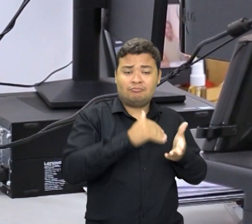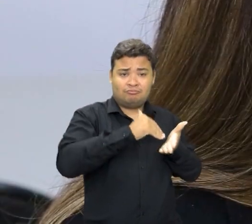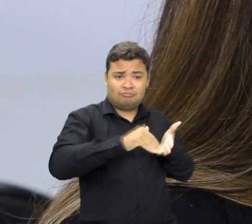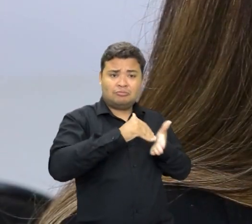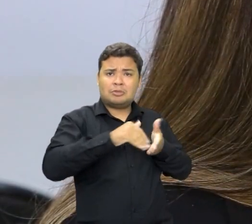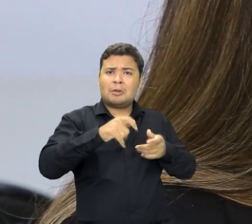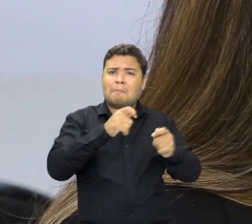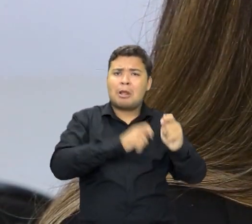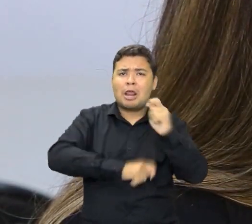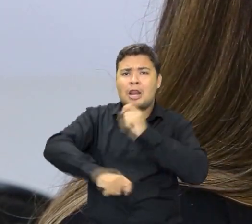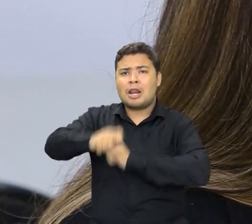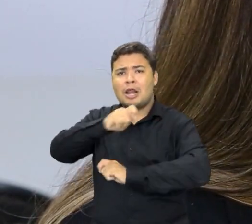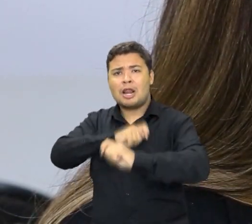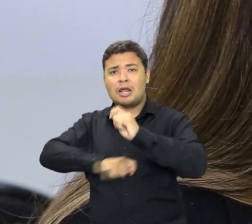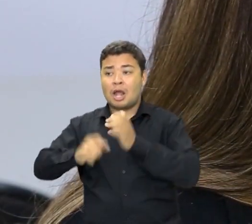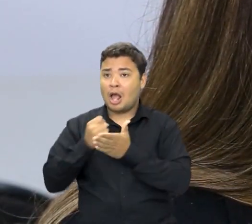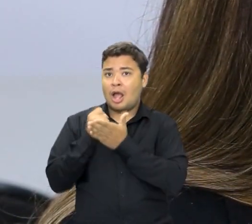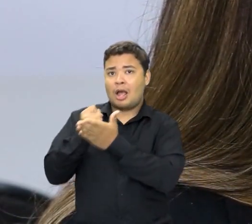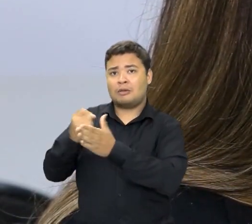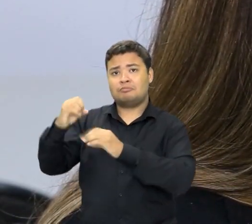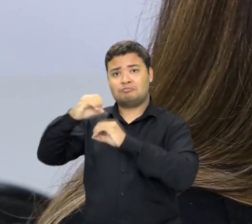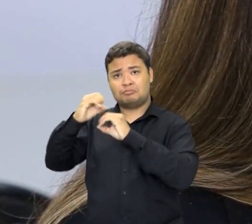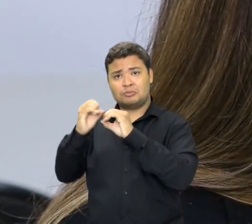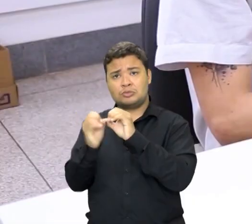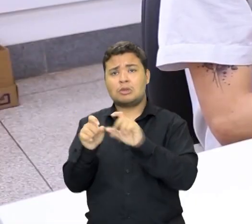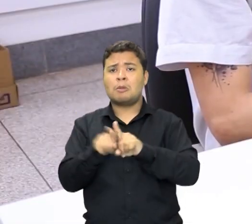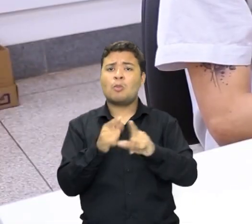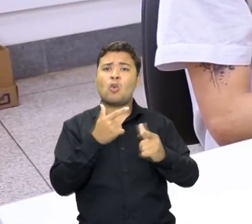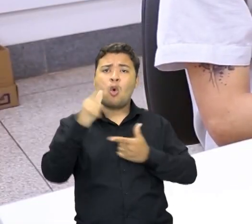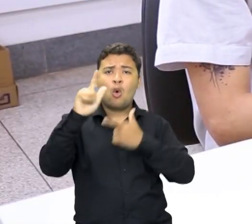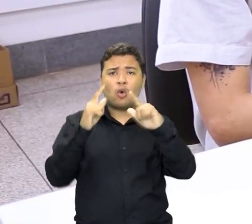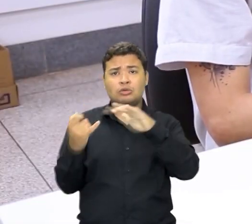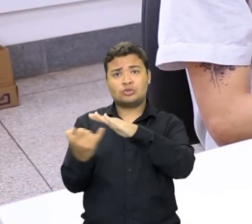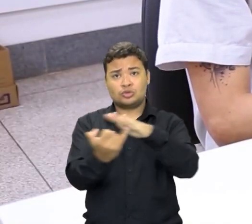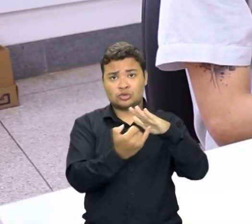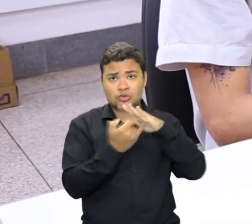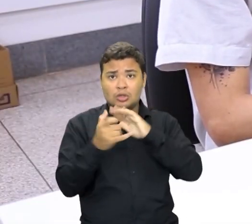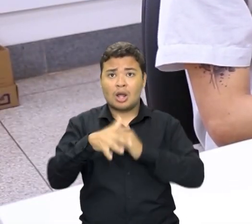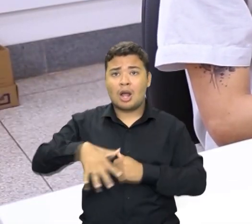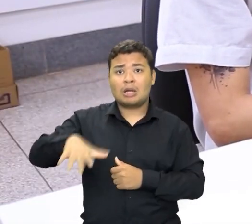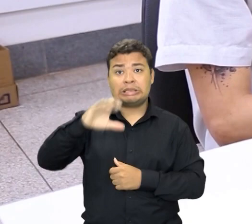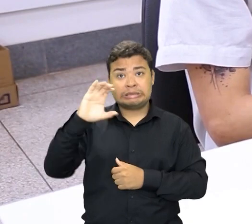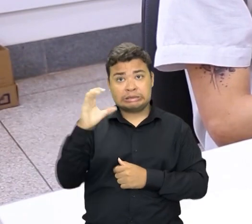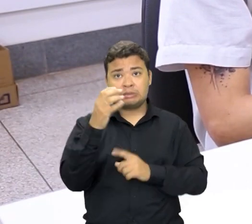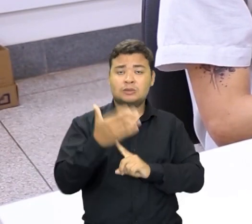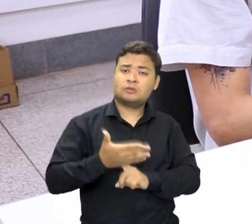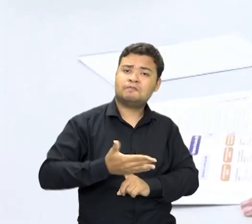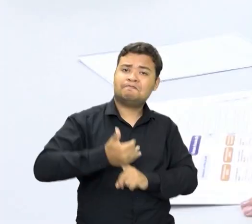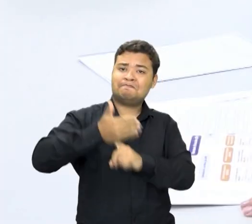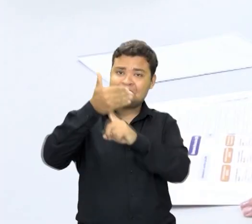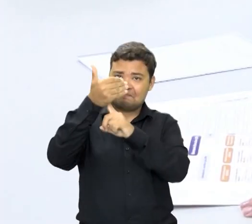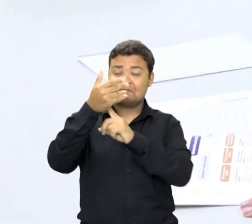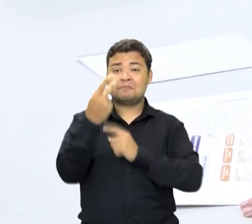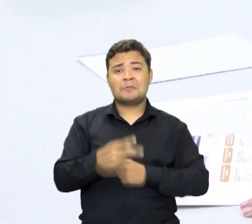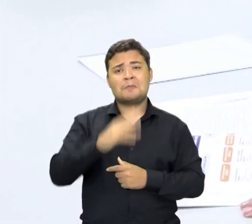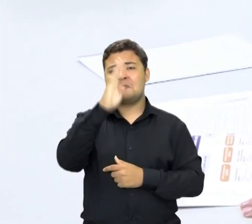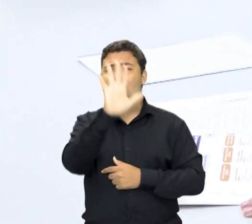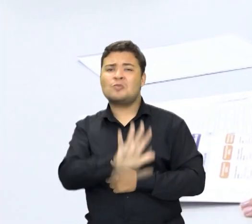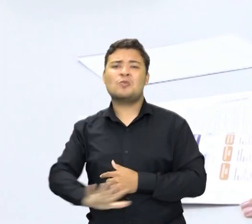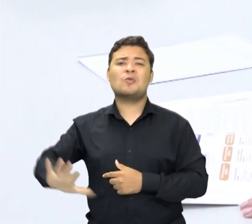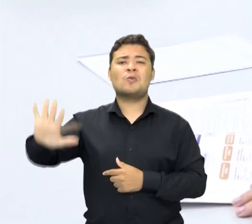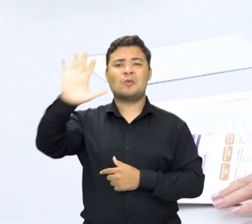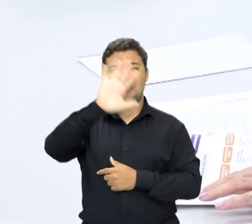um verdadeiro escritório de negócios em apoio à Universidade Federal de Goiás e outras instituições científicas